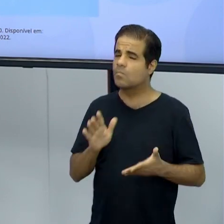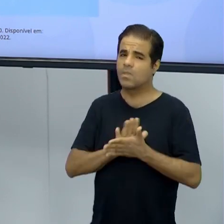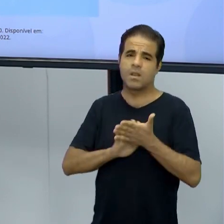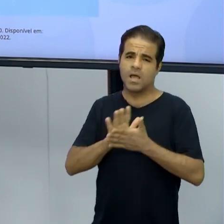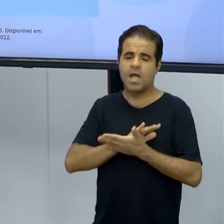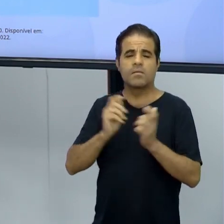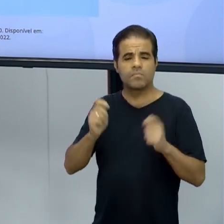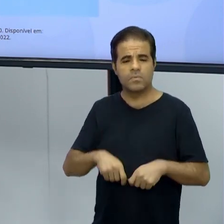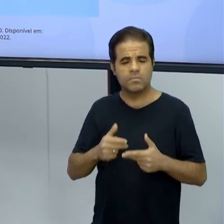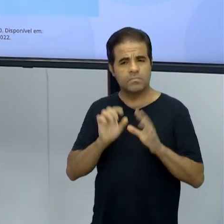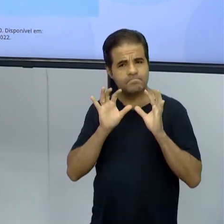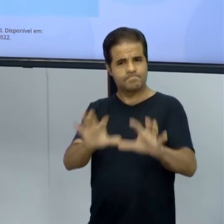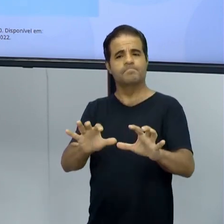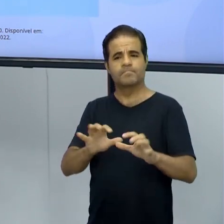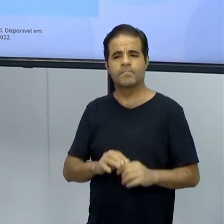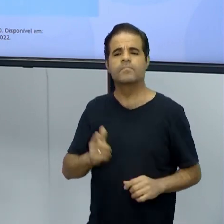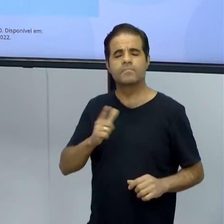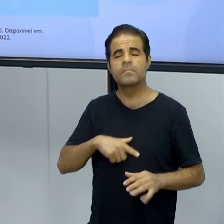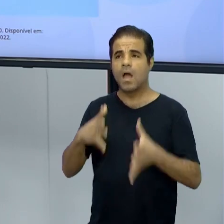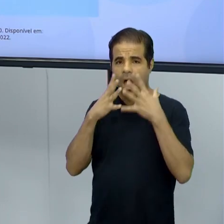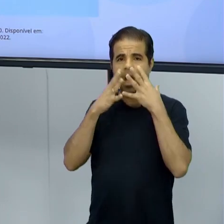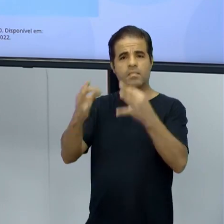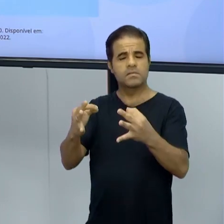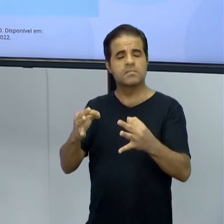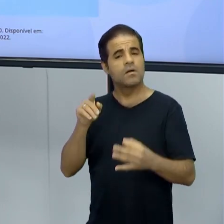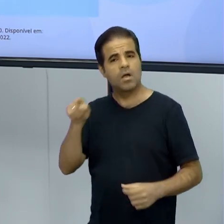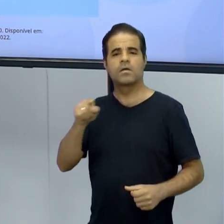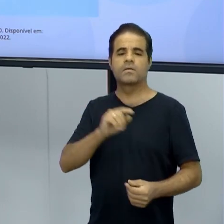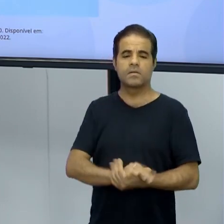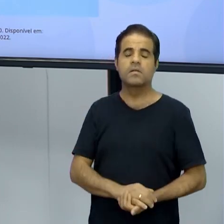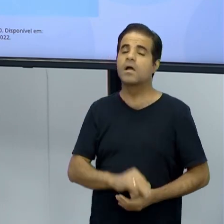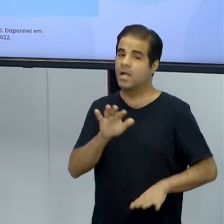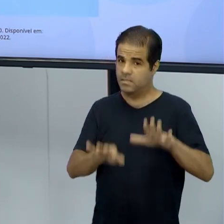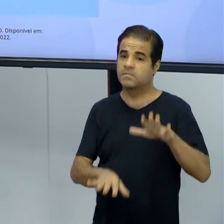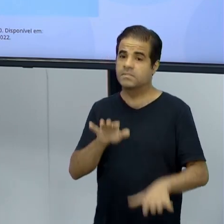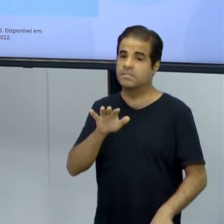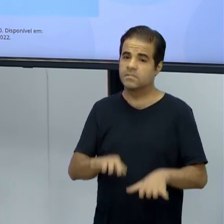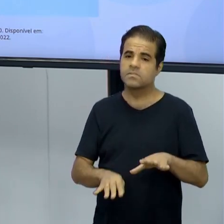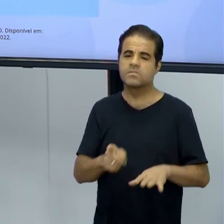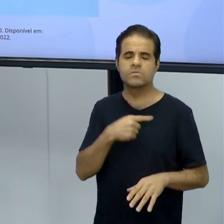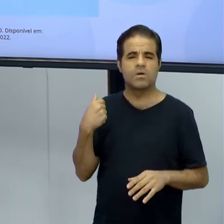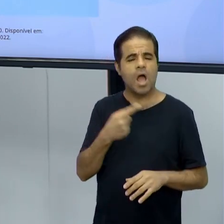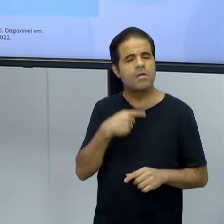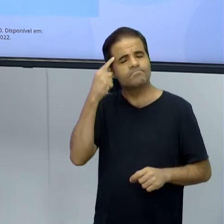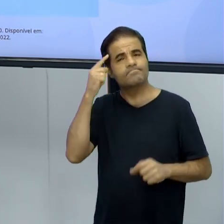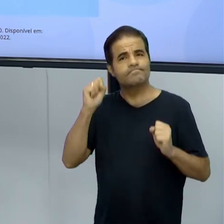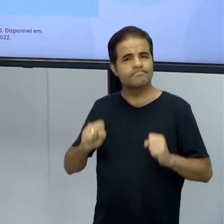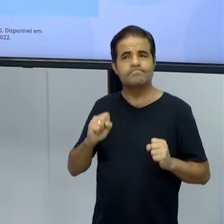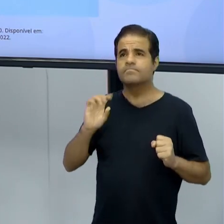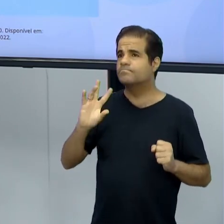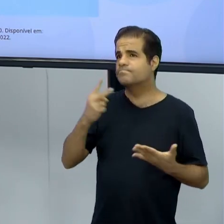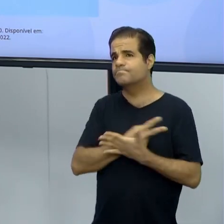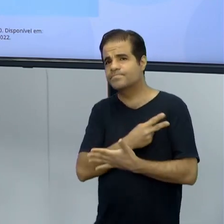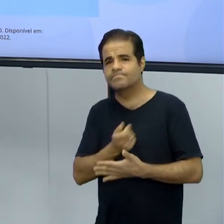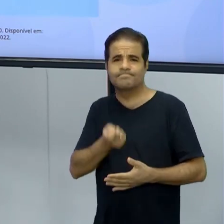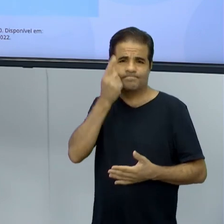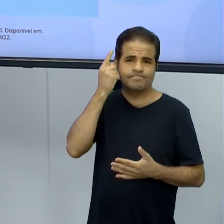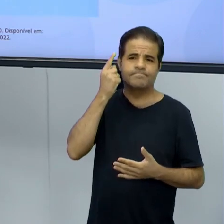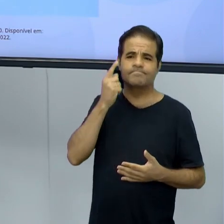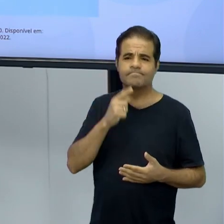mas pode ser algo tão impactante, ter total atenção para aquilo. Às vezes, a gente pode estar cometendo grandes equívocos